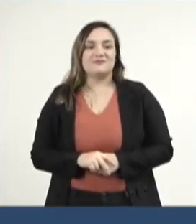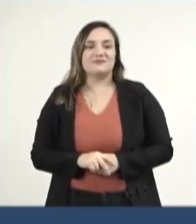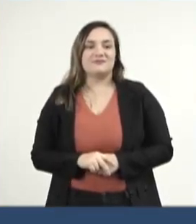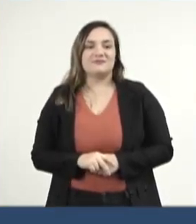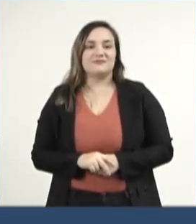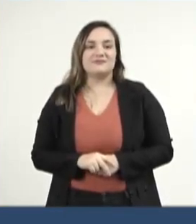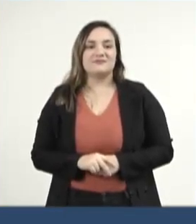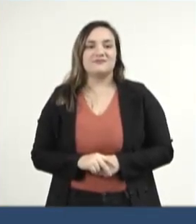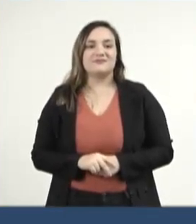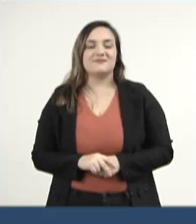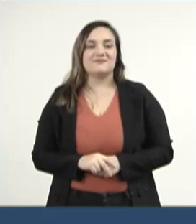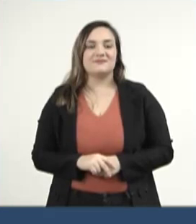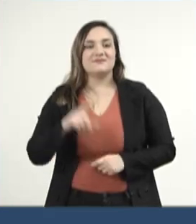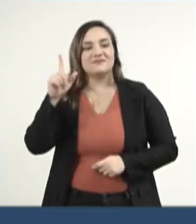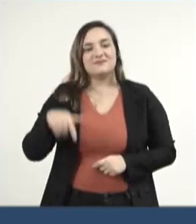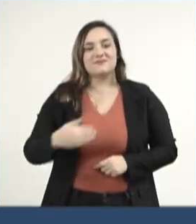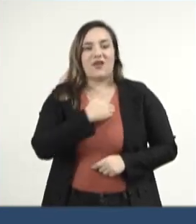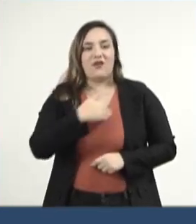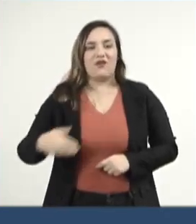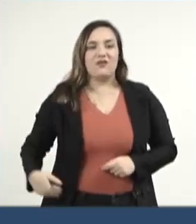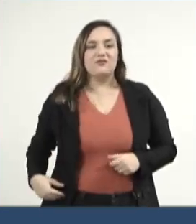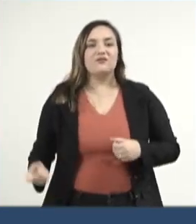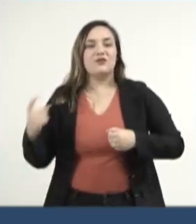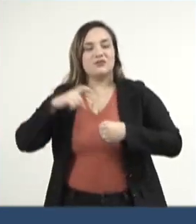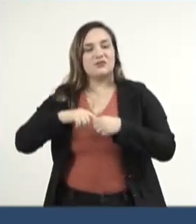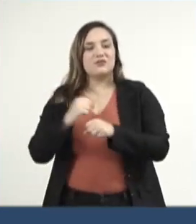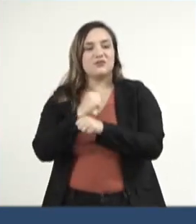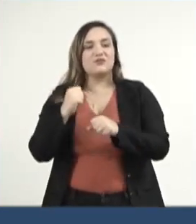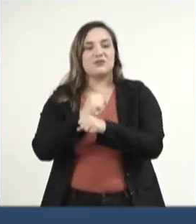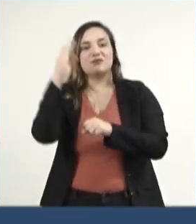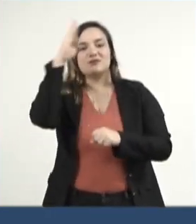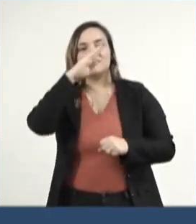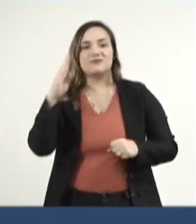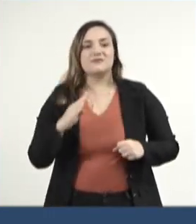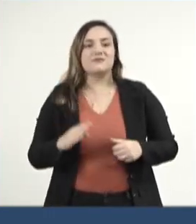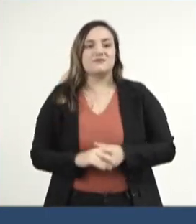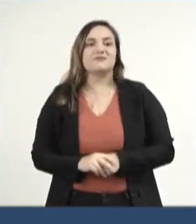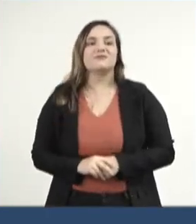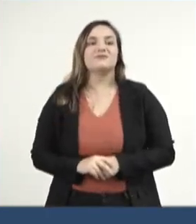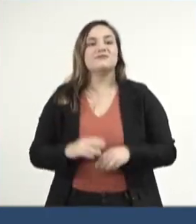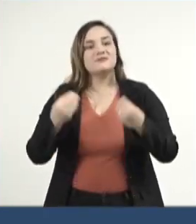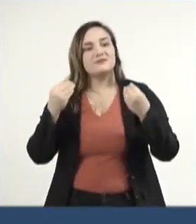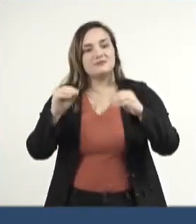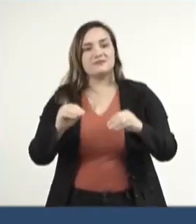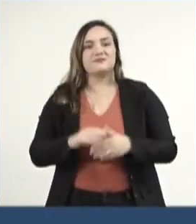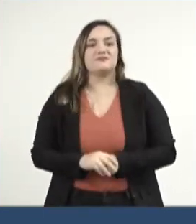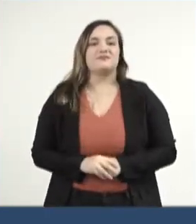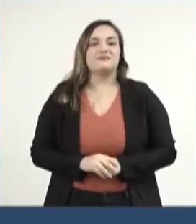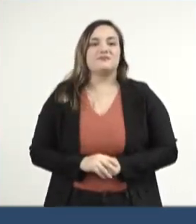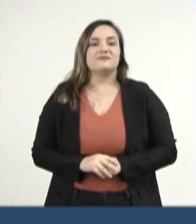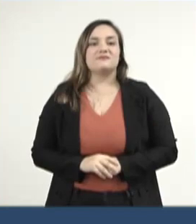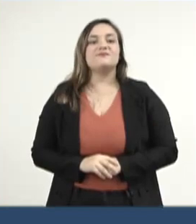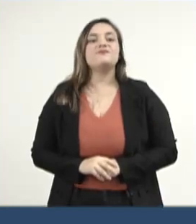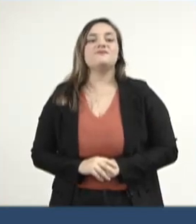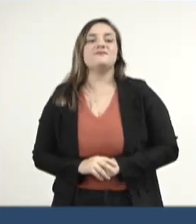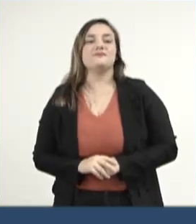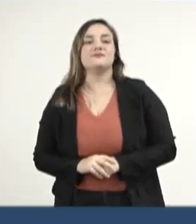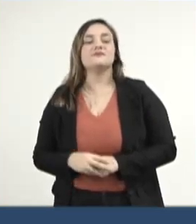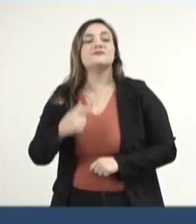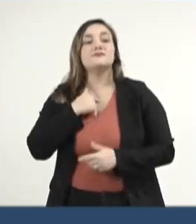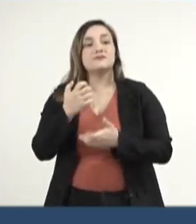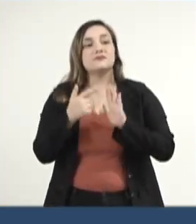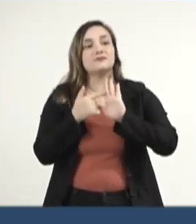esse é o governo que está reconstruindo o Brasil. Isso, para registro. Então, senhor presidente, eu quero apresentar aqui